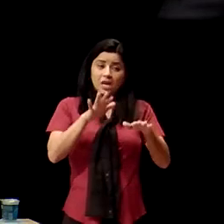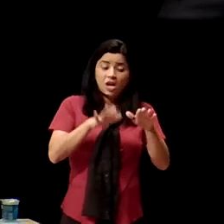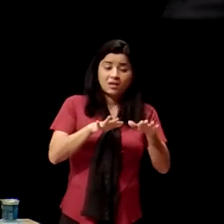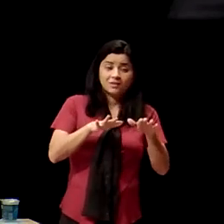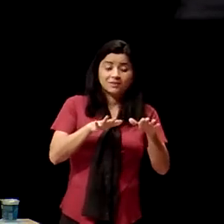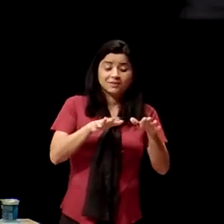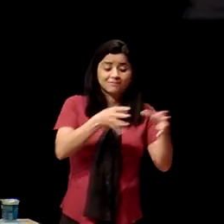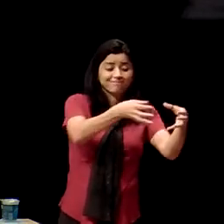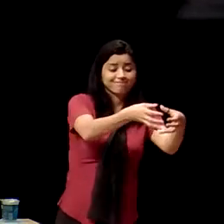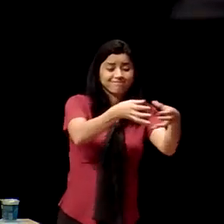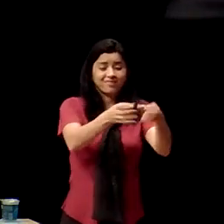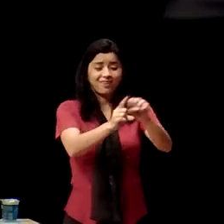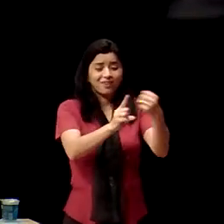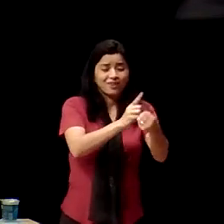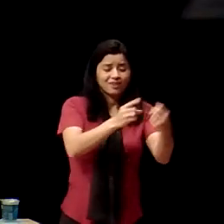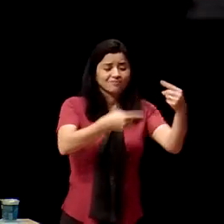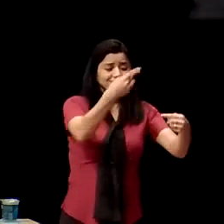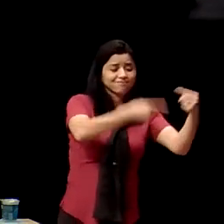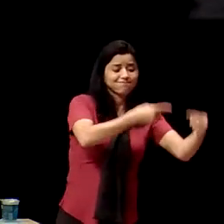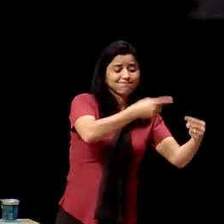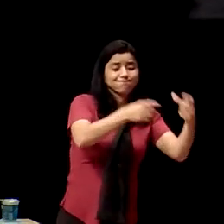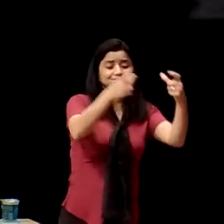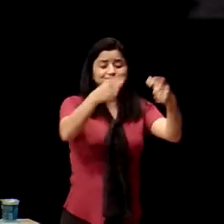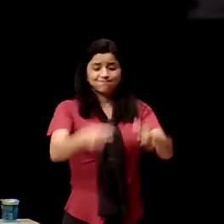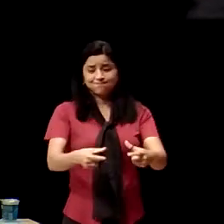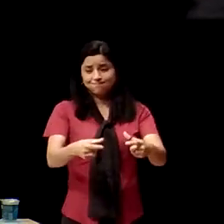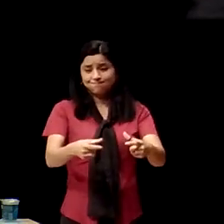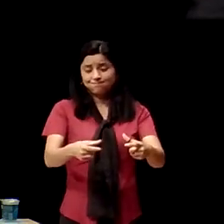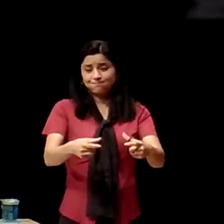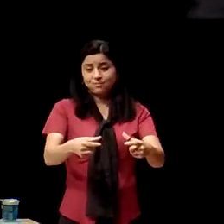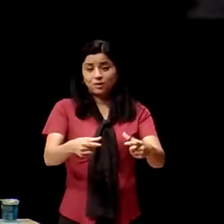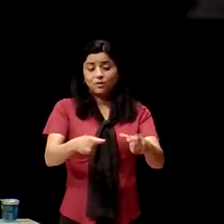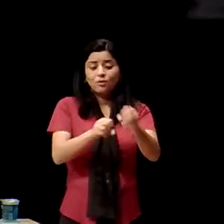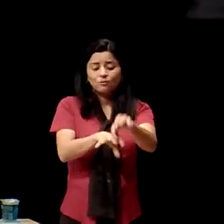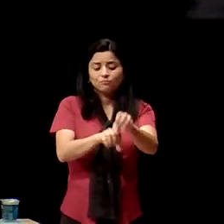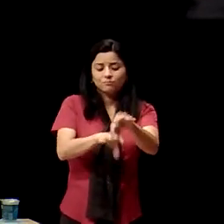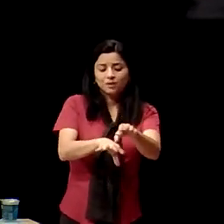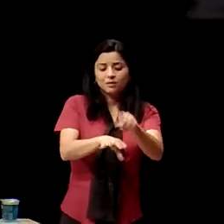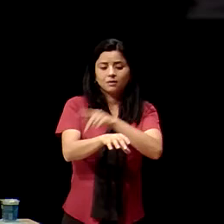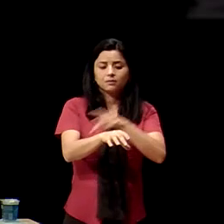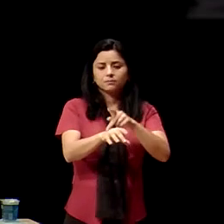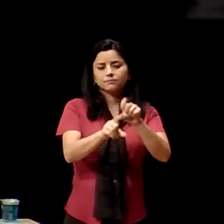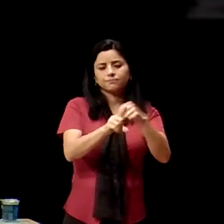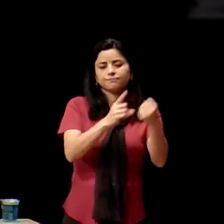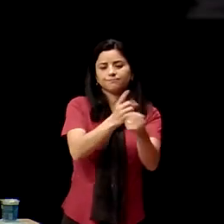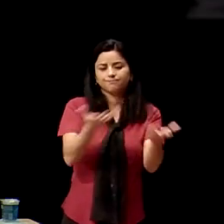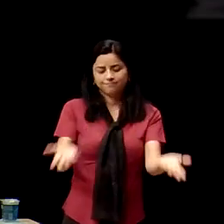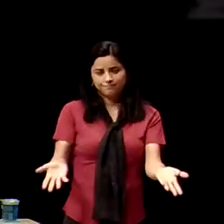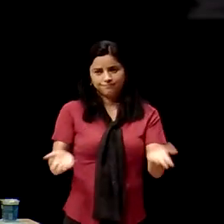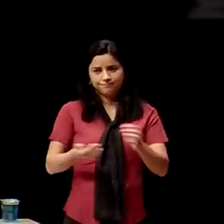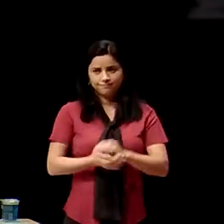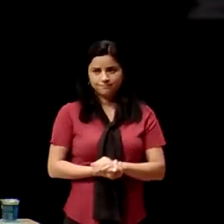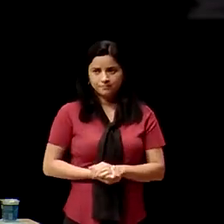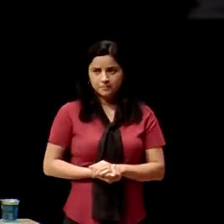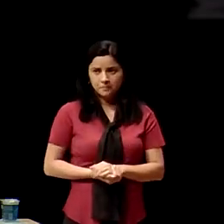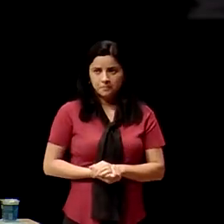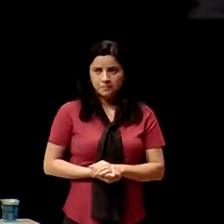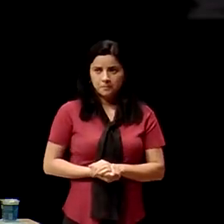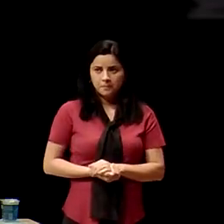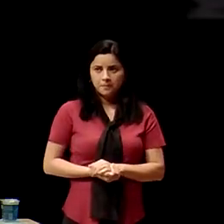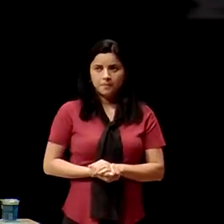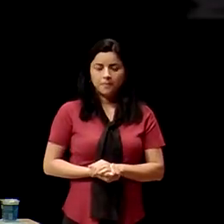condições sociais e políticas de onde é o lugar que está sendo aplicado a pedagogia social.